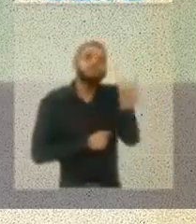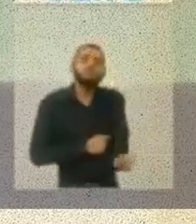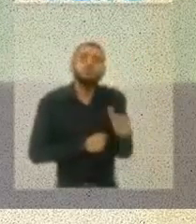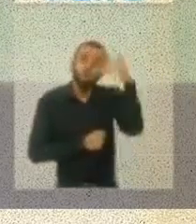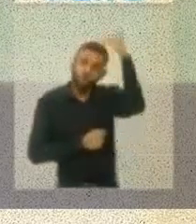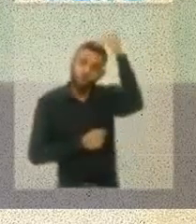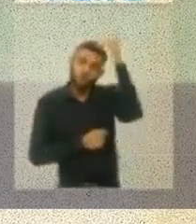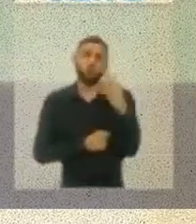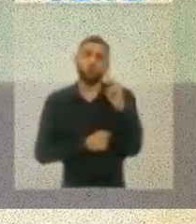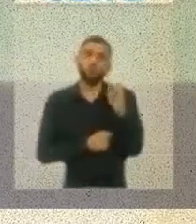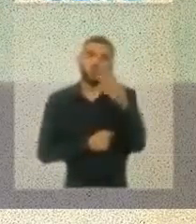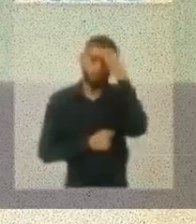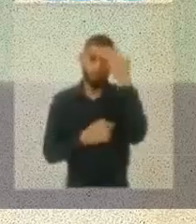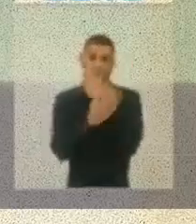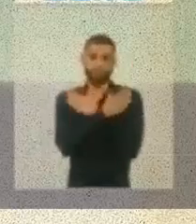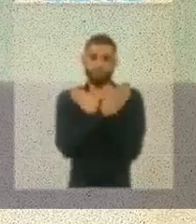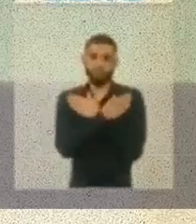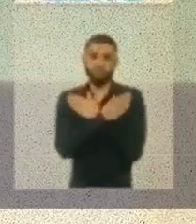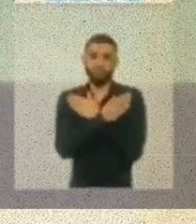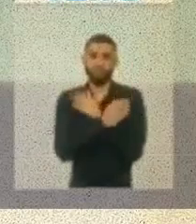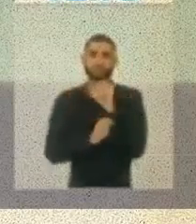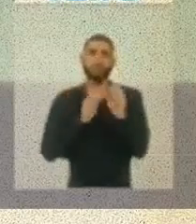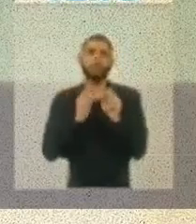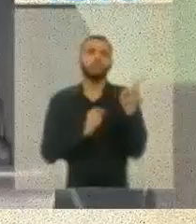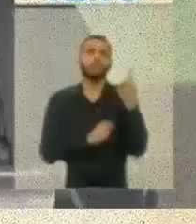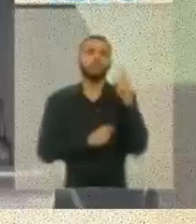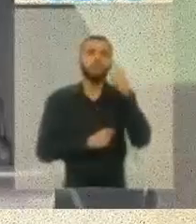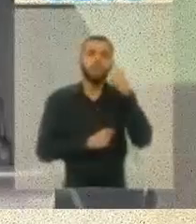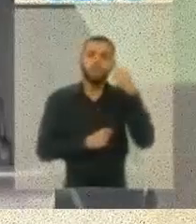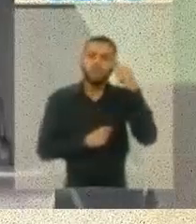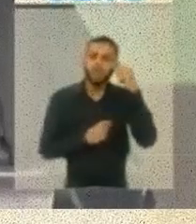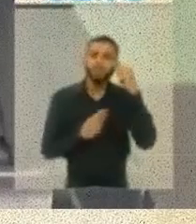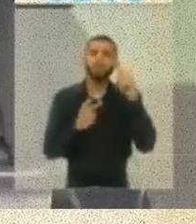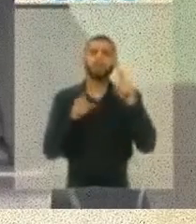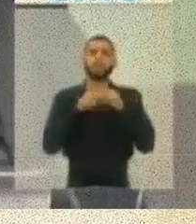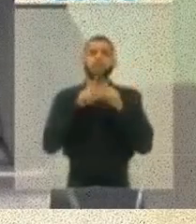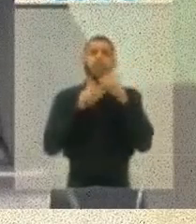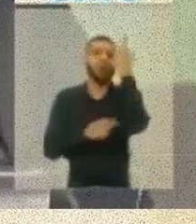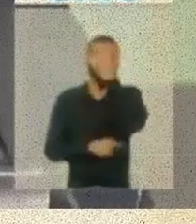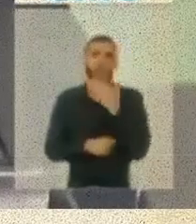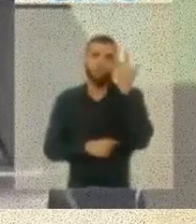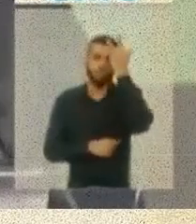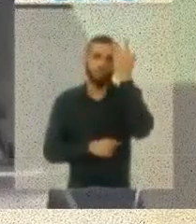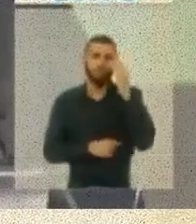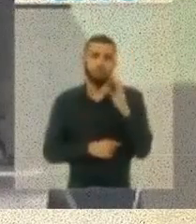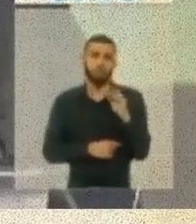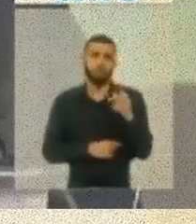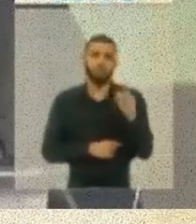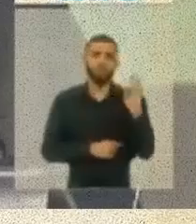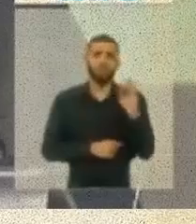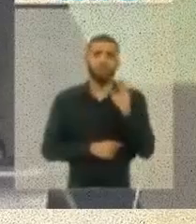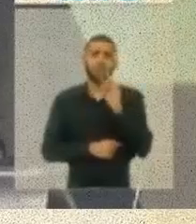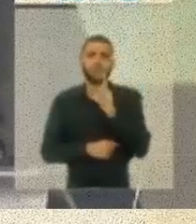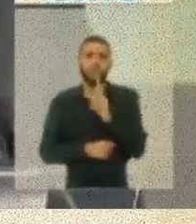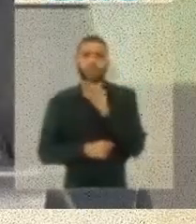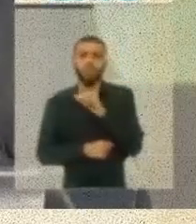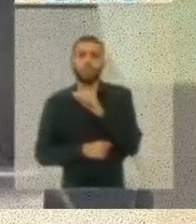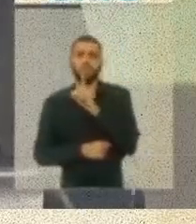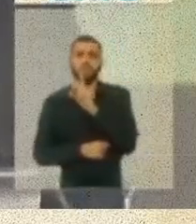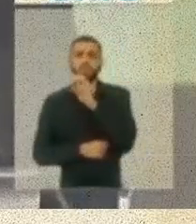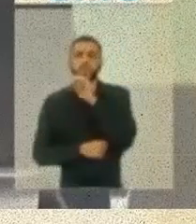estamos com 14 milhões de desempregados representou eles ali Meireles e Haddad PT PMDB